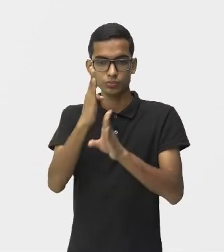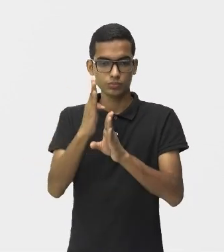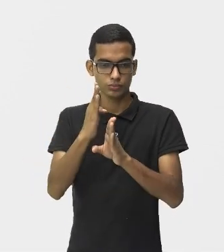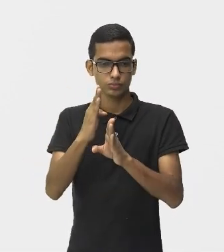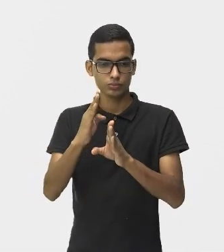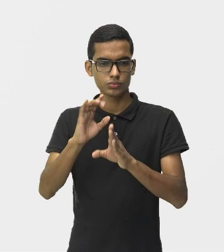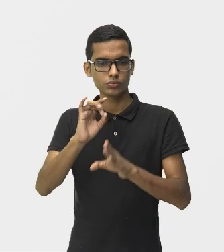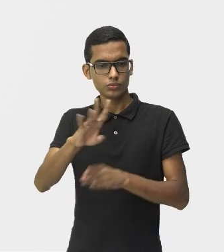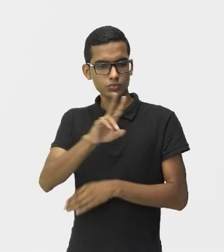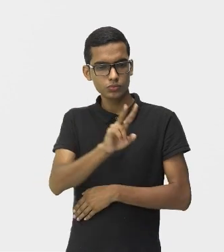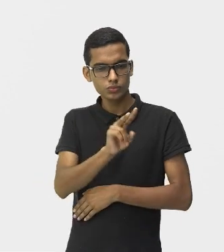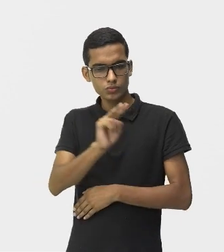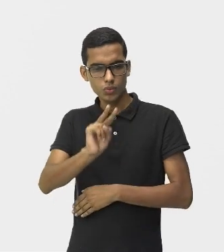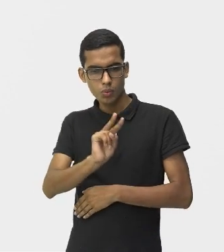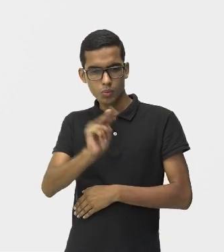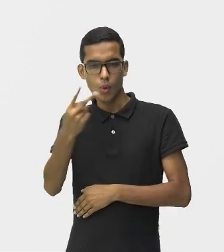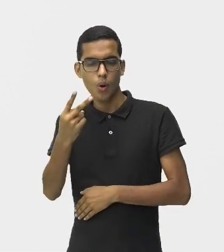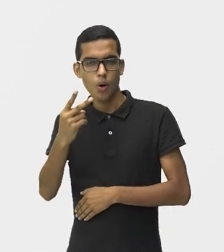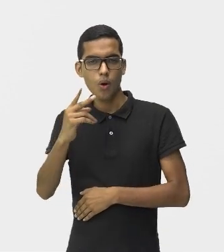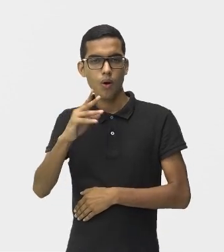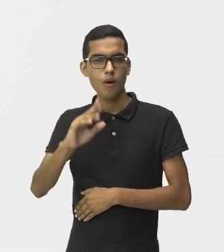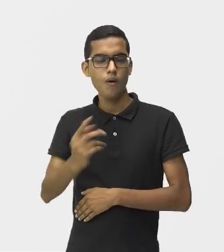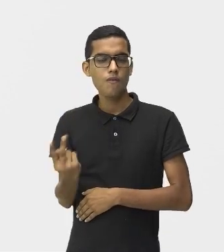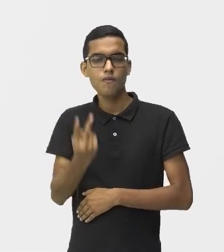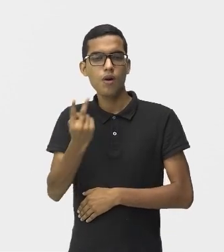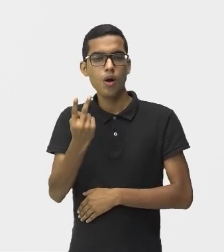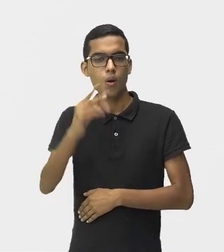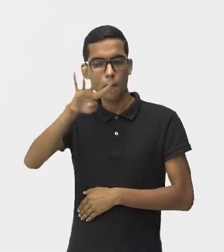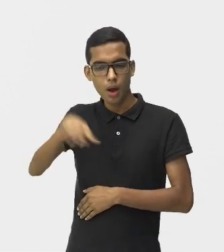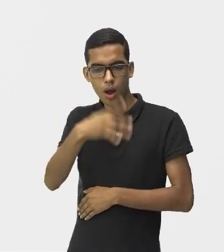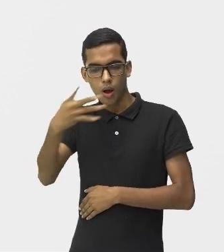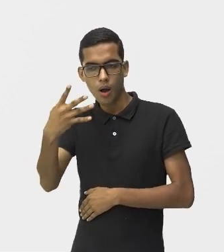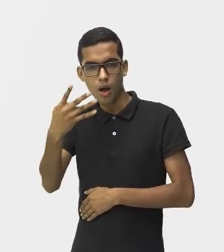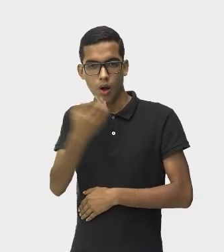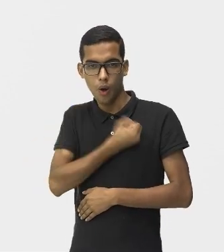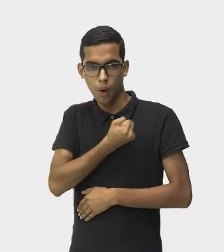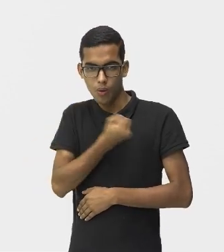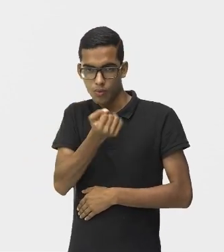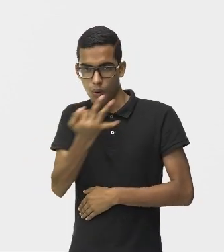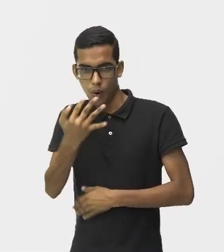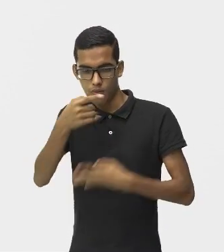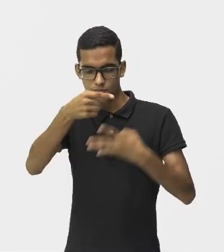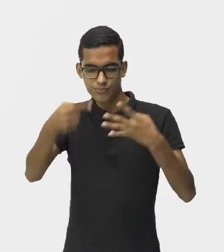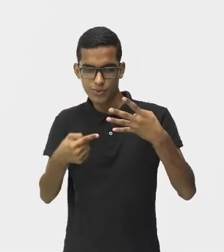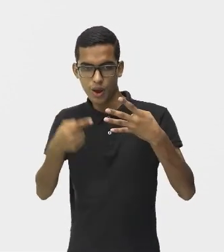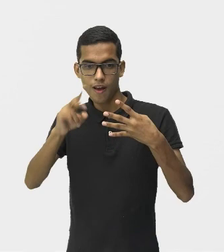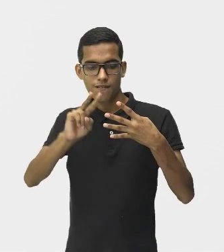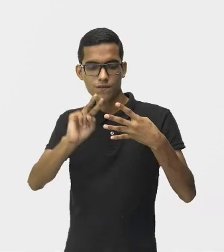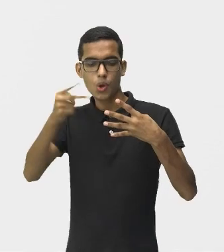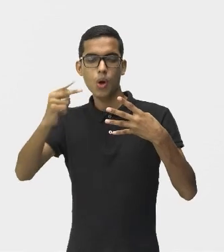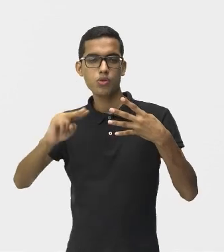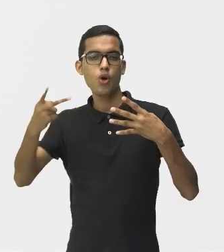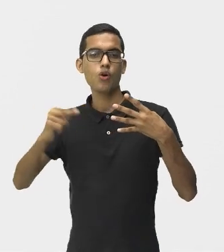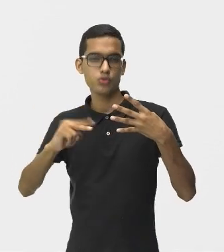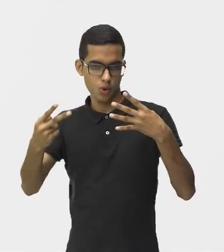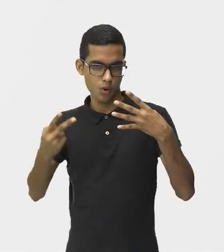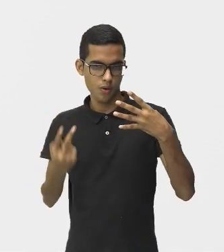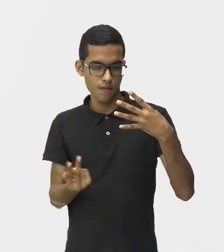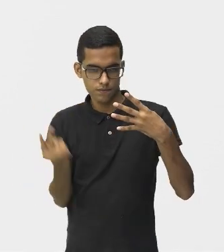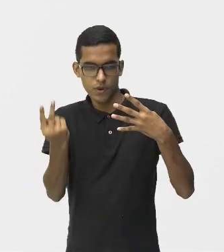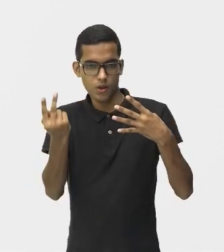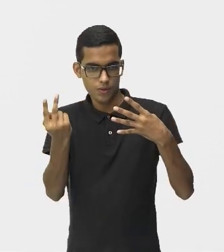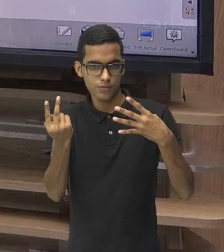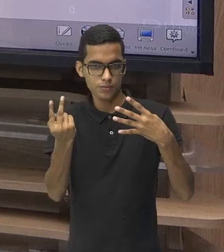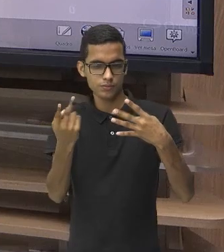basta dobrar cada valor da tabela, né? Por isso que a gente observou que cada resultado ali representa esse